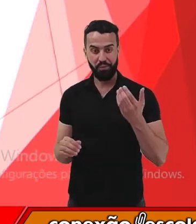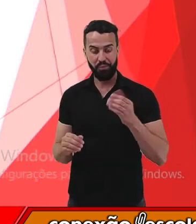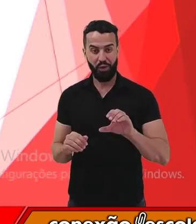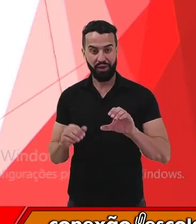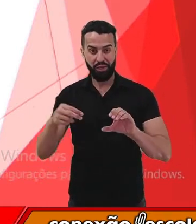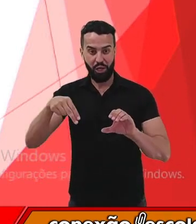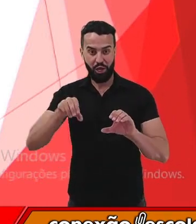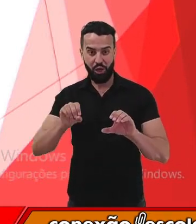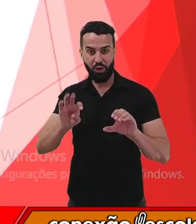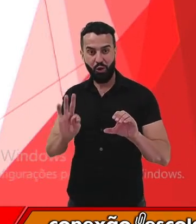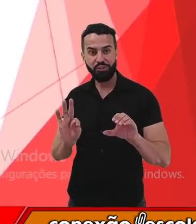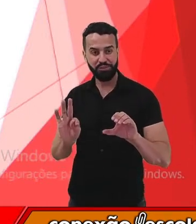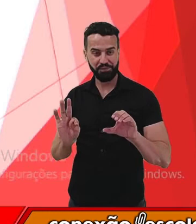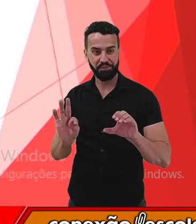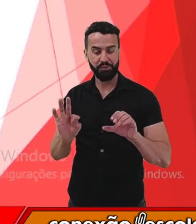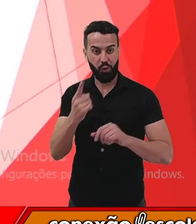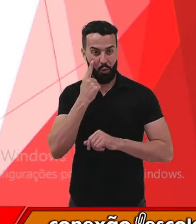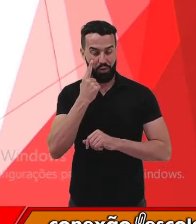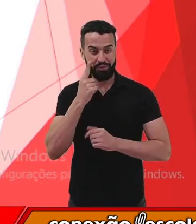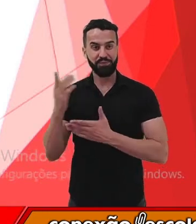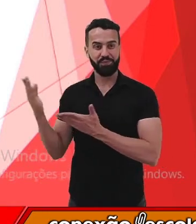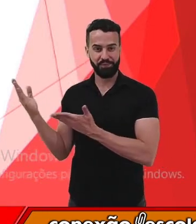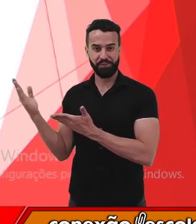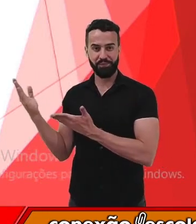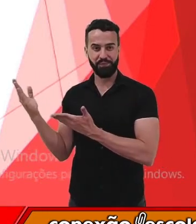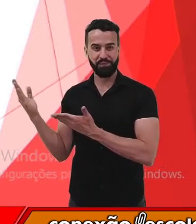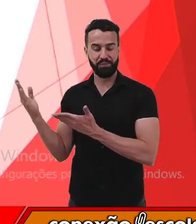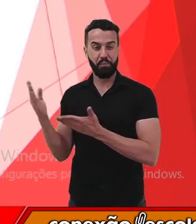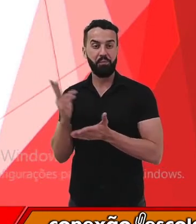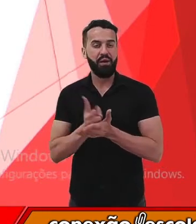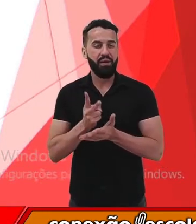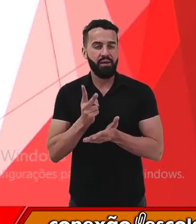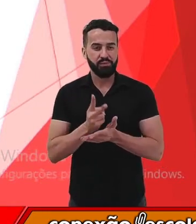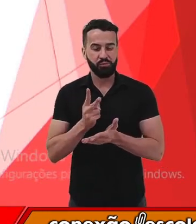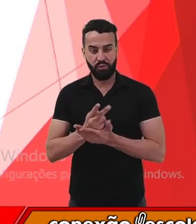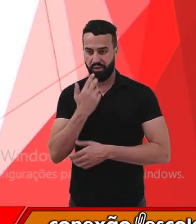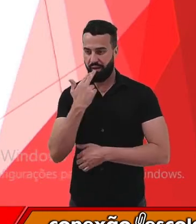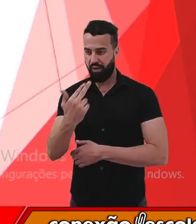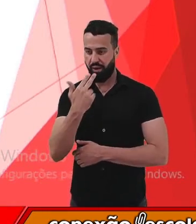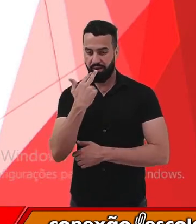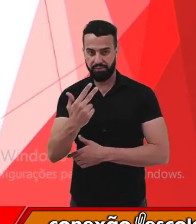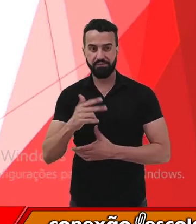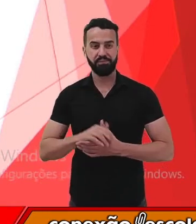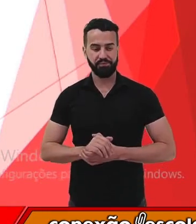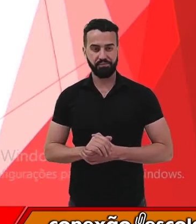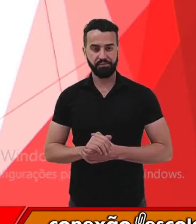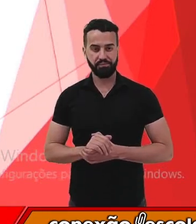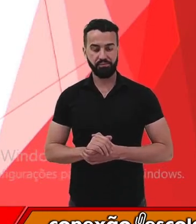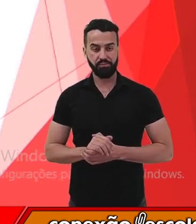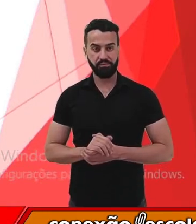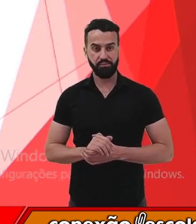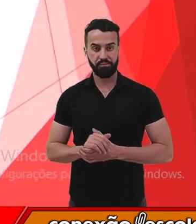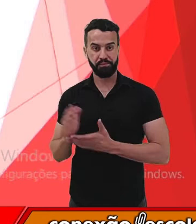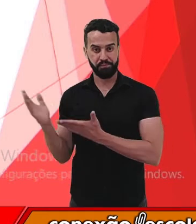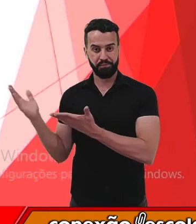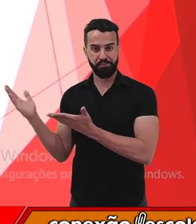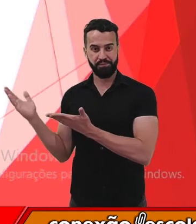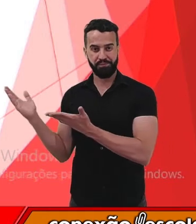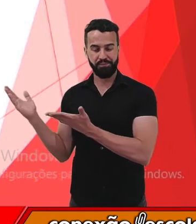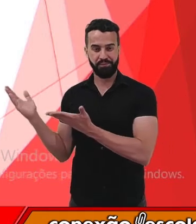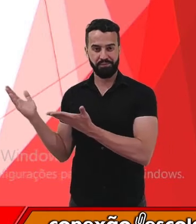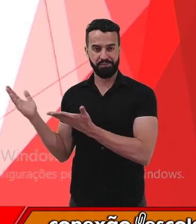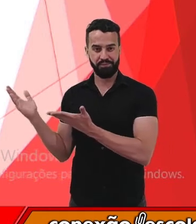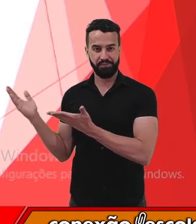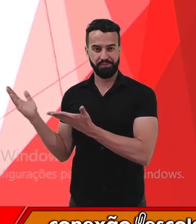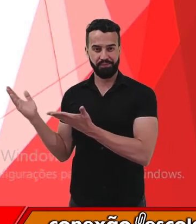nas frases? Então, é a mesma regra. Em inglês fica she cannot